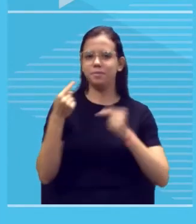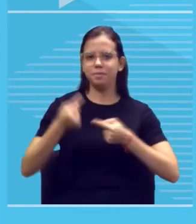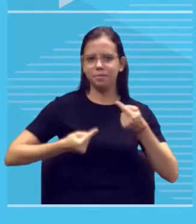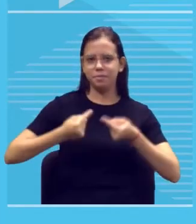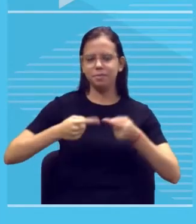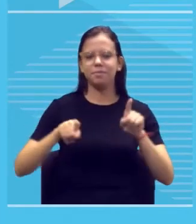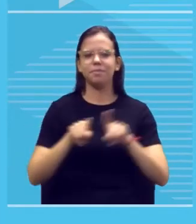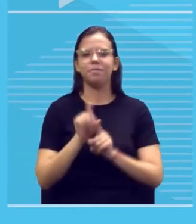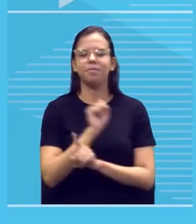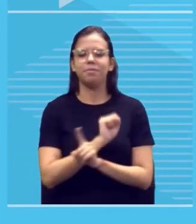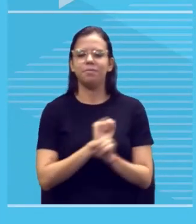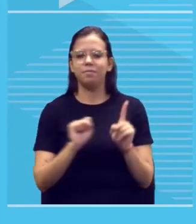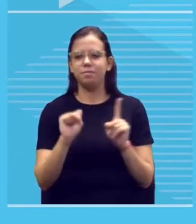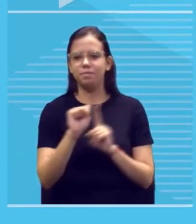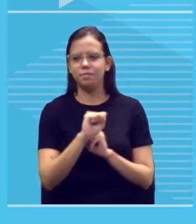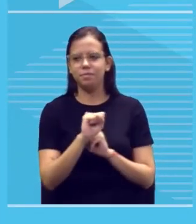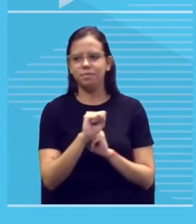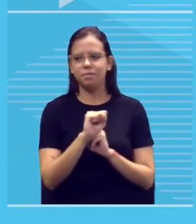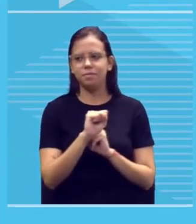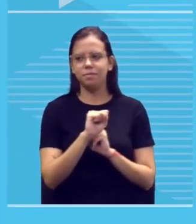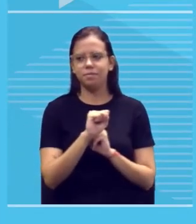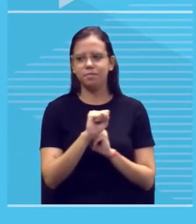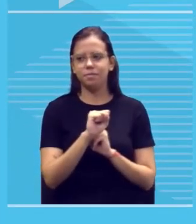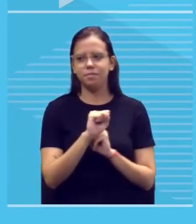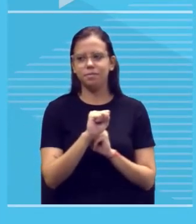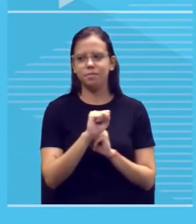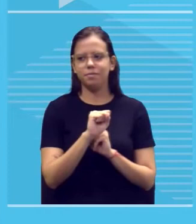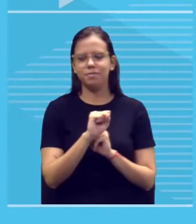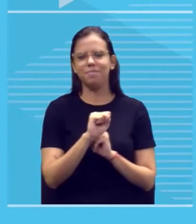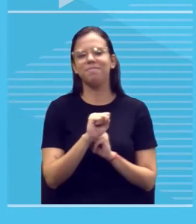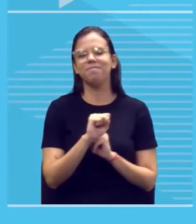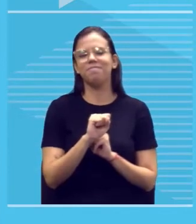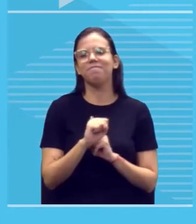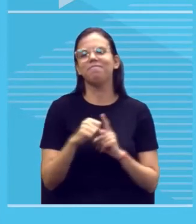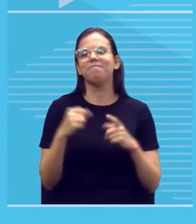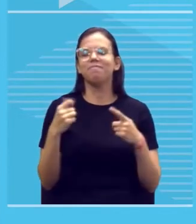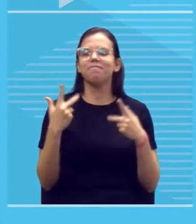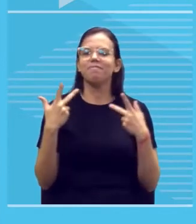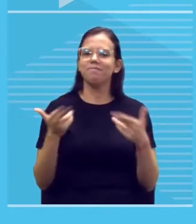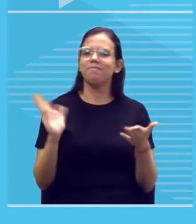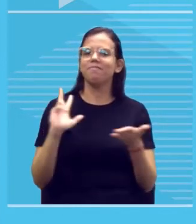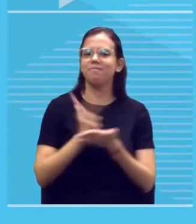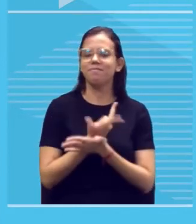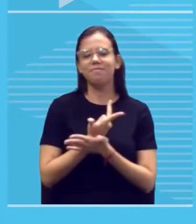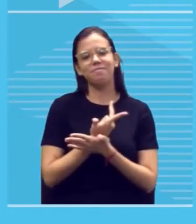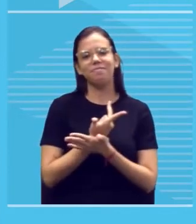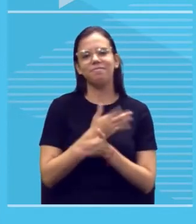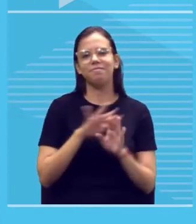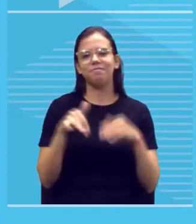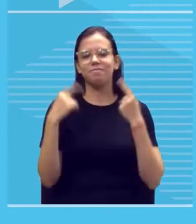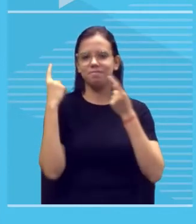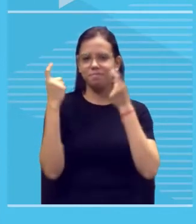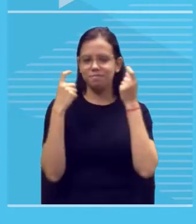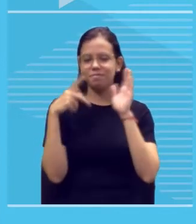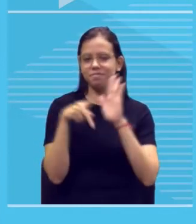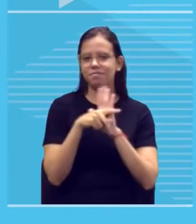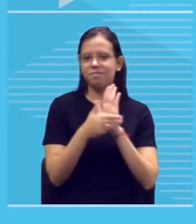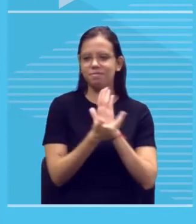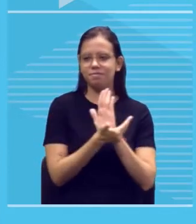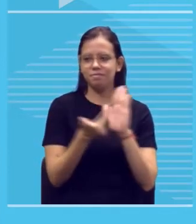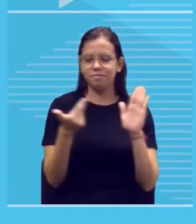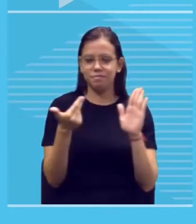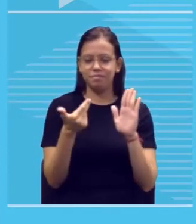sociedade enquanto as coisas aconteciam como aconteceu então a preocupação era